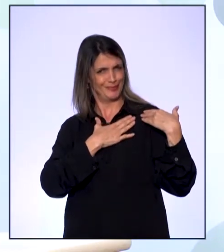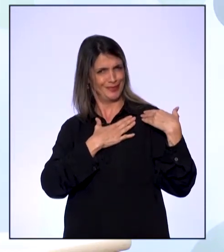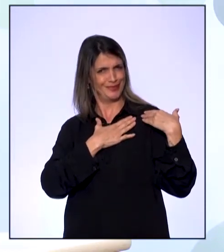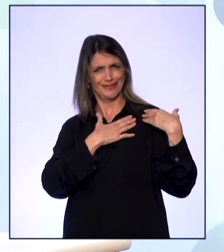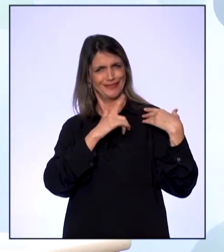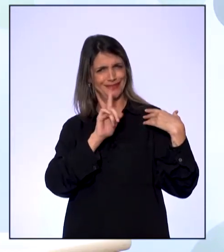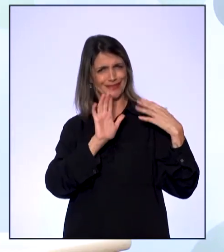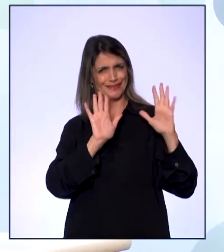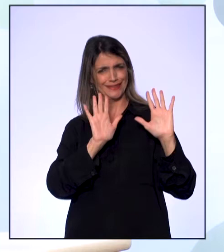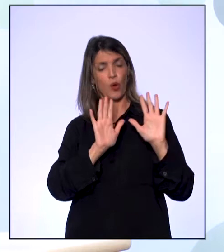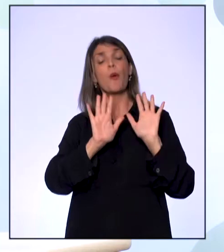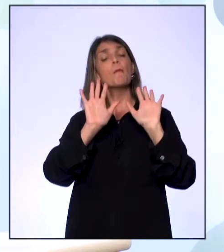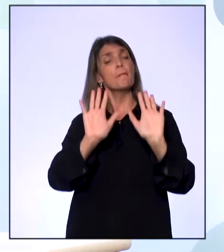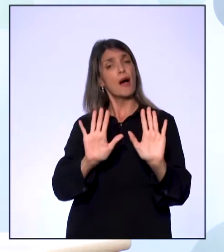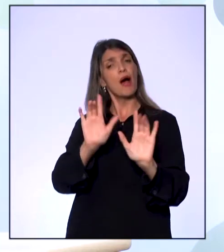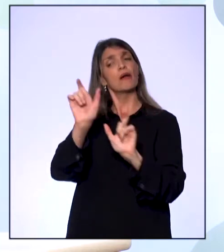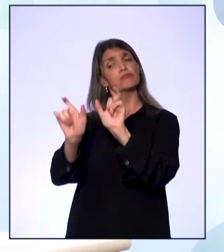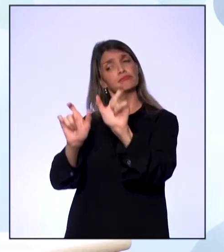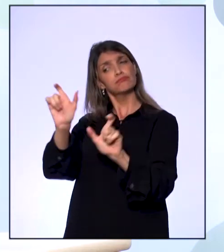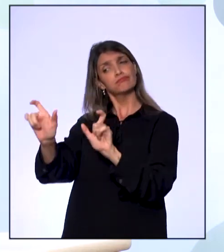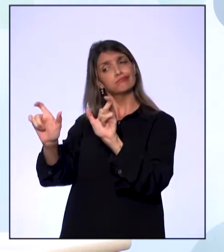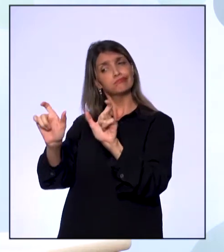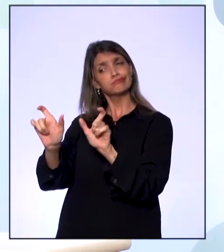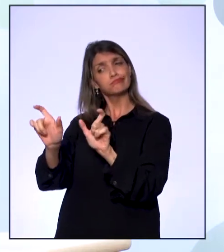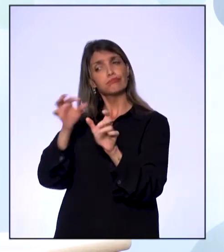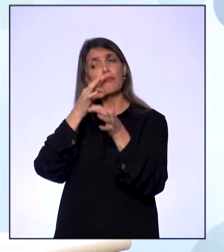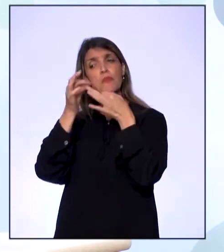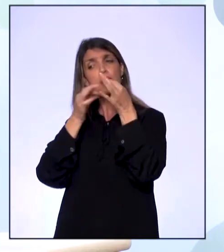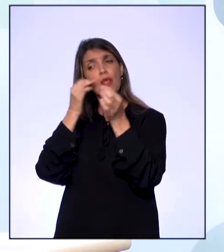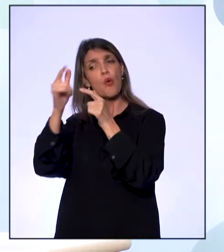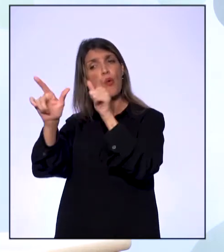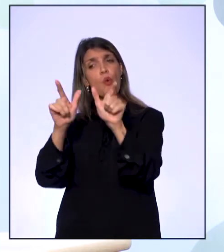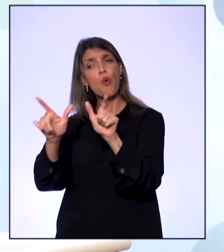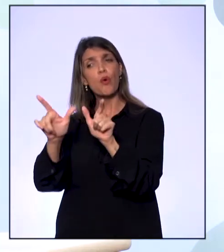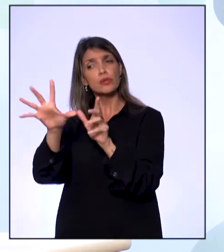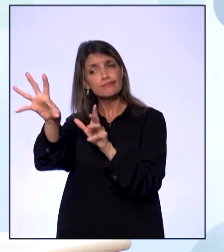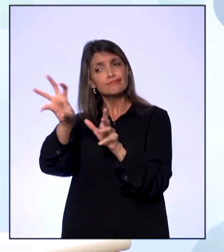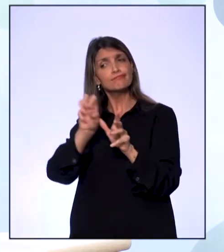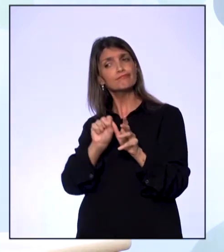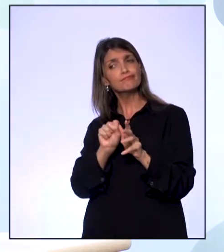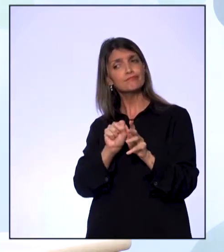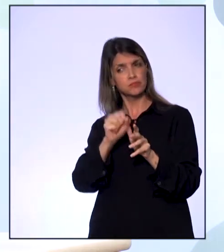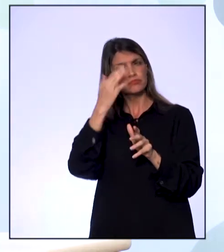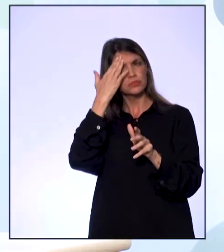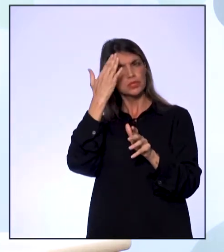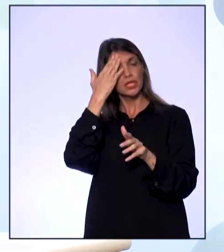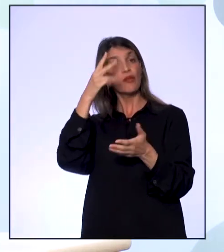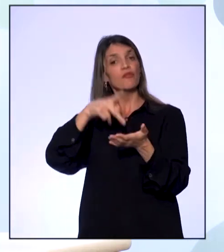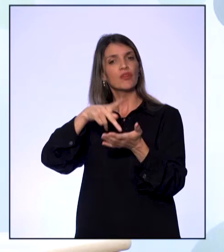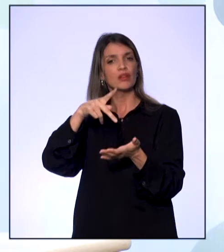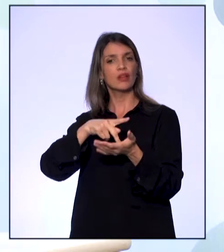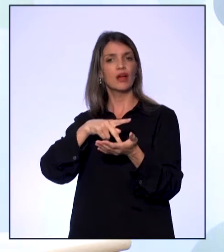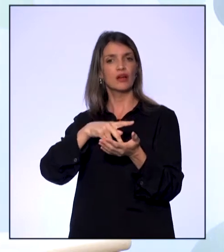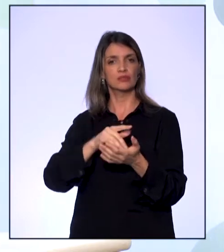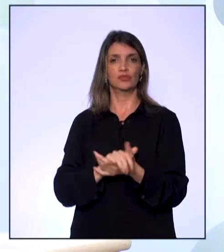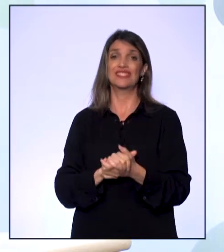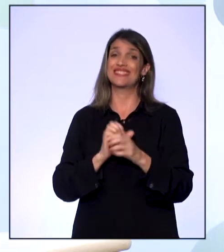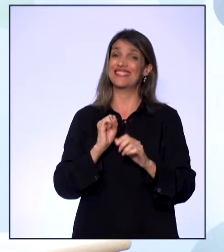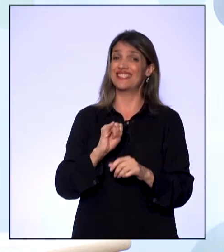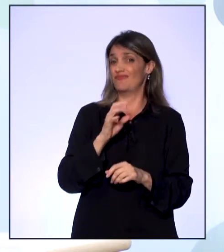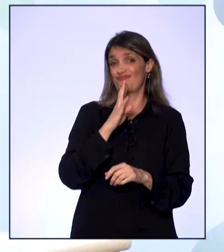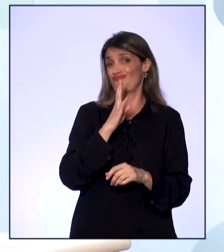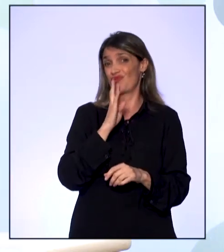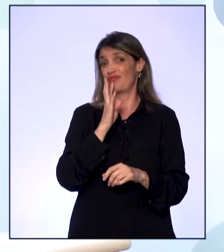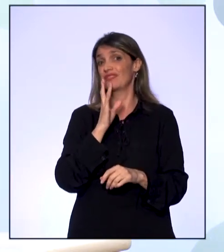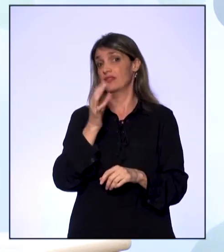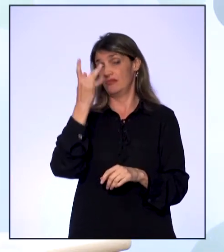opiniões de pessoas que eu já conheço e eu consumir aquele conteúdo com propriedade. Sem sequer ter ouvido falar, fica difícil emitir